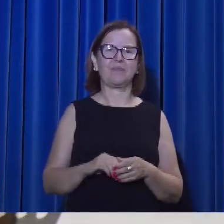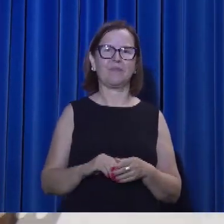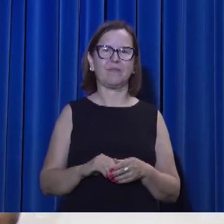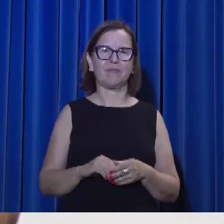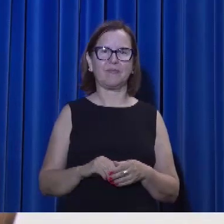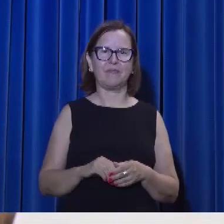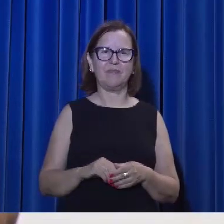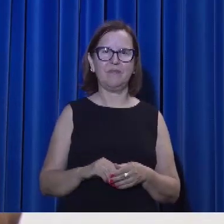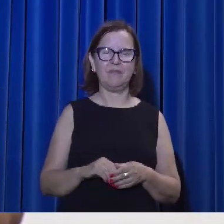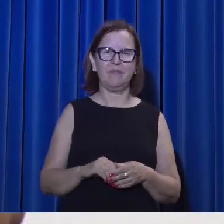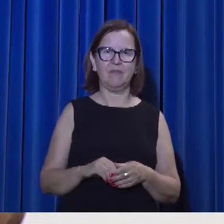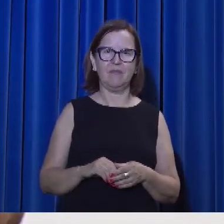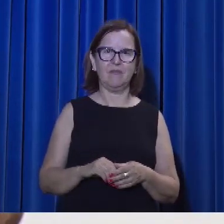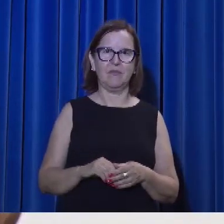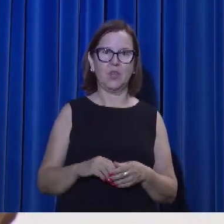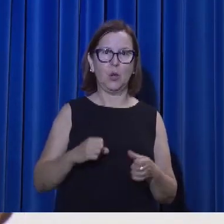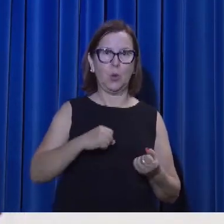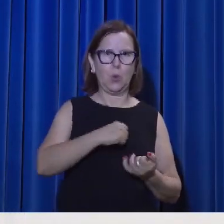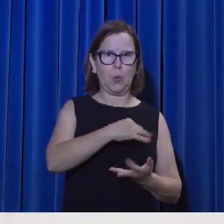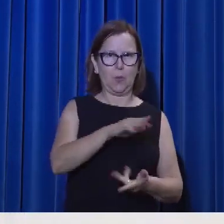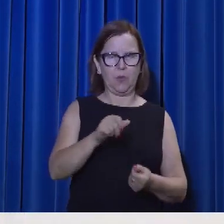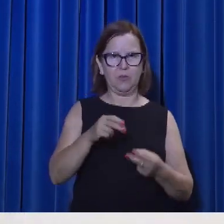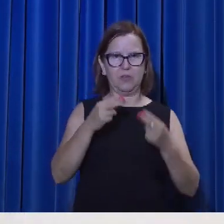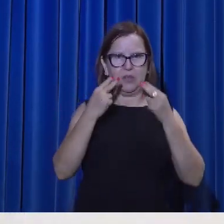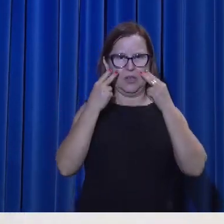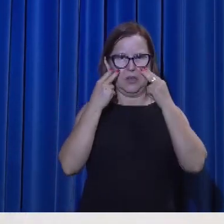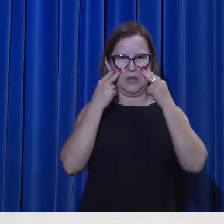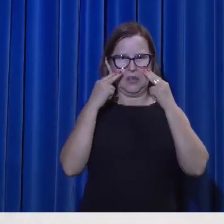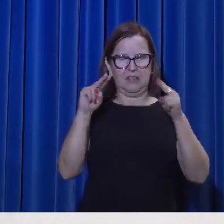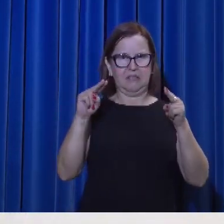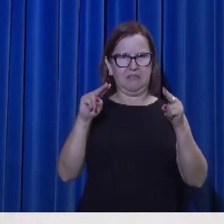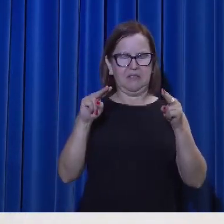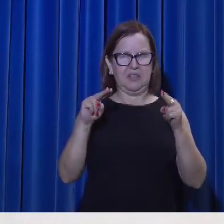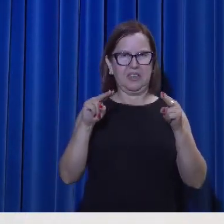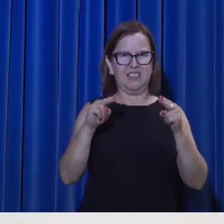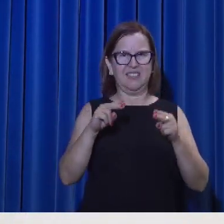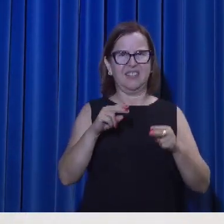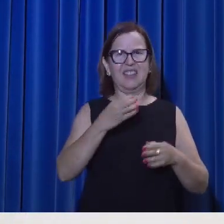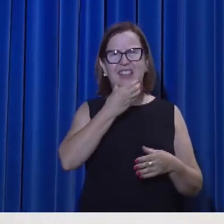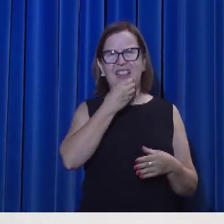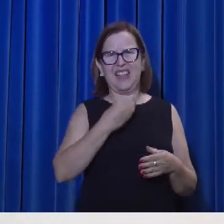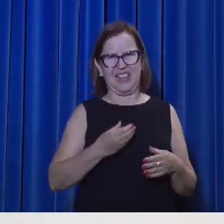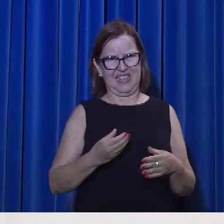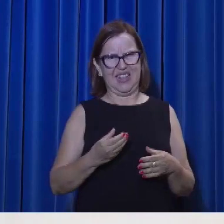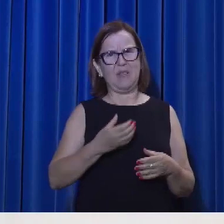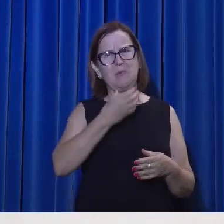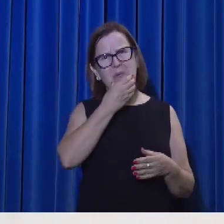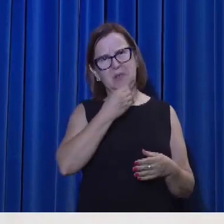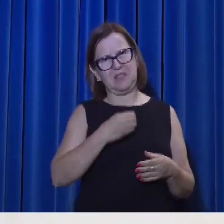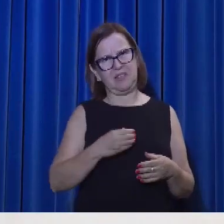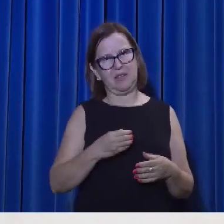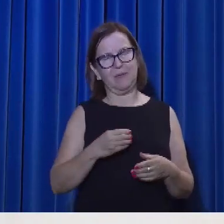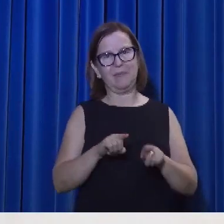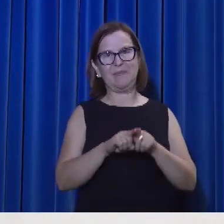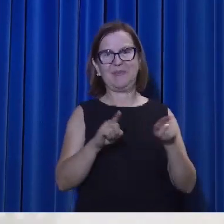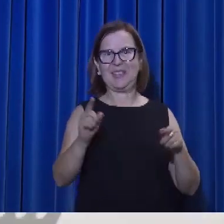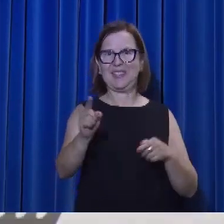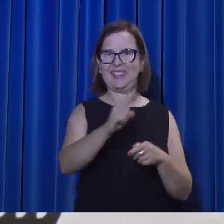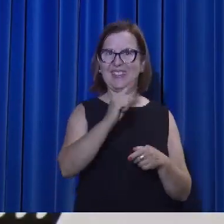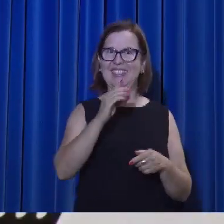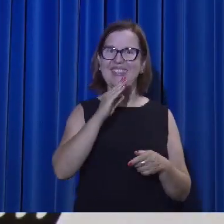Enquanto o mundo vai testificar que o Natal é Papai Noel, meus irmãos, nós que conhecemos a luz, vamos